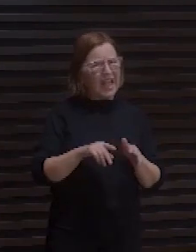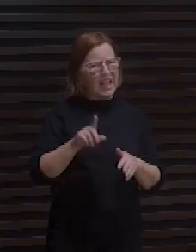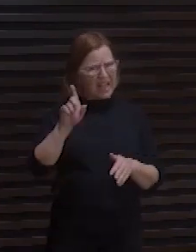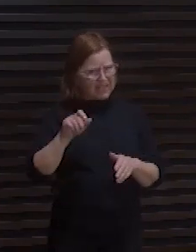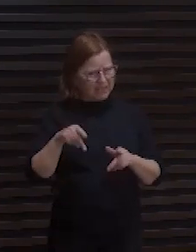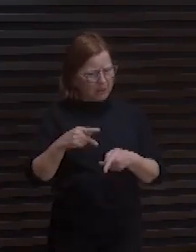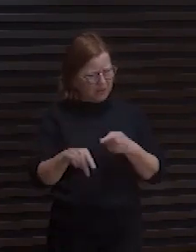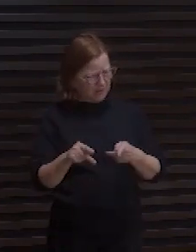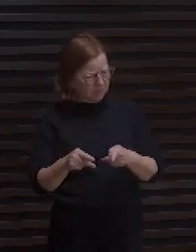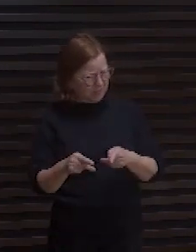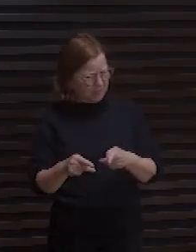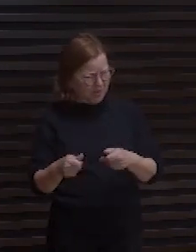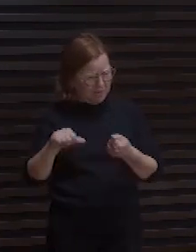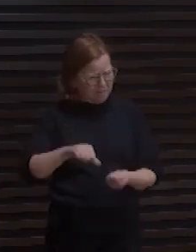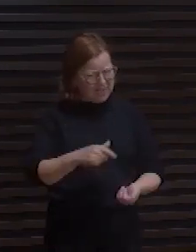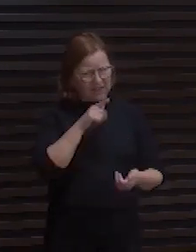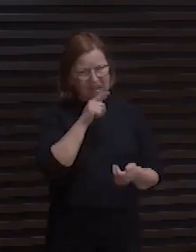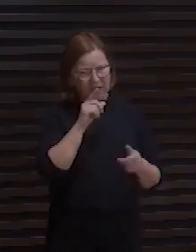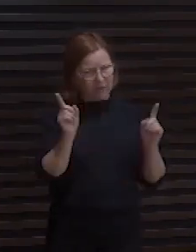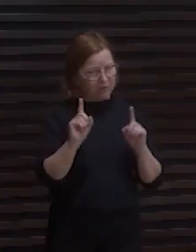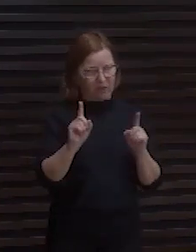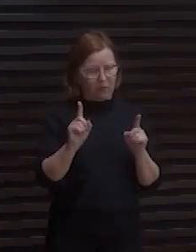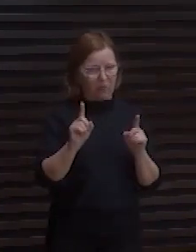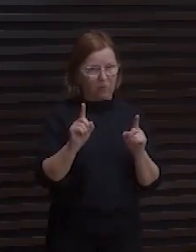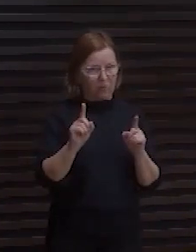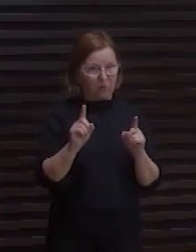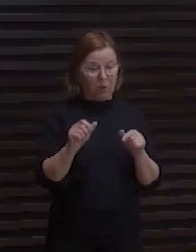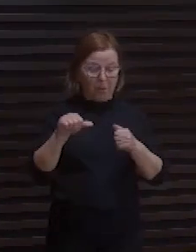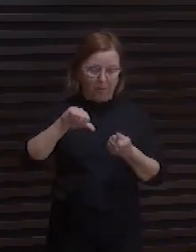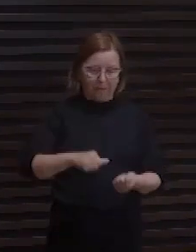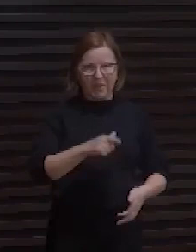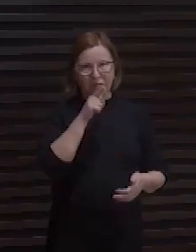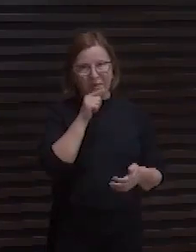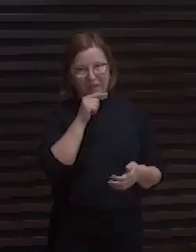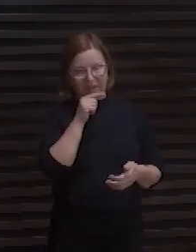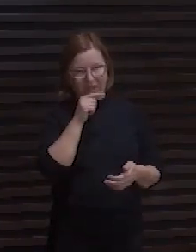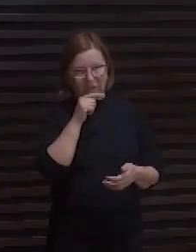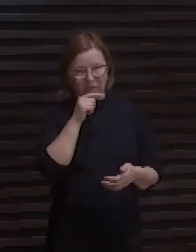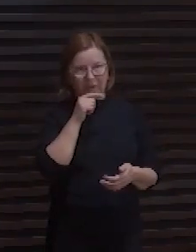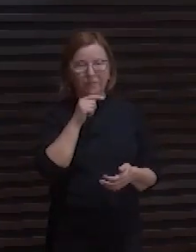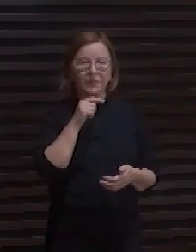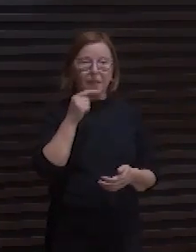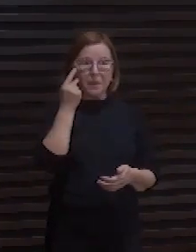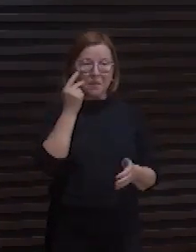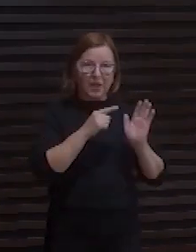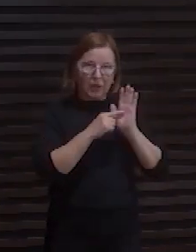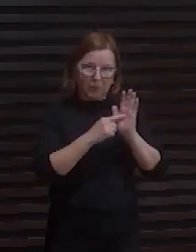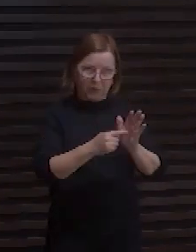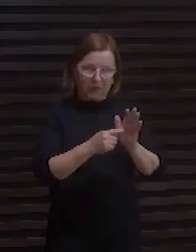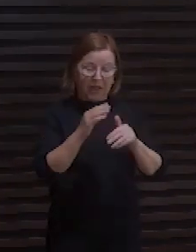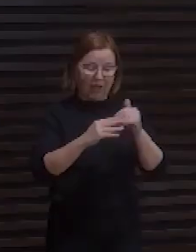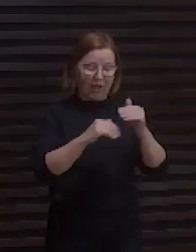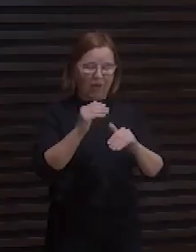aqui. Evidente que não. Isso aqui foi um simbolismo daquilo que Deus já fez na vida desses irmãos.